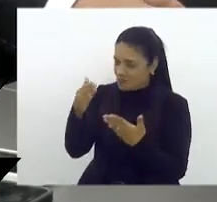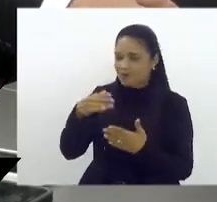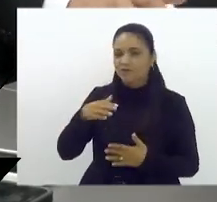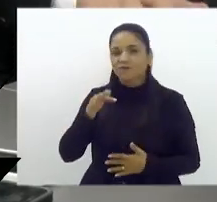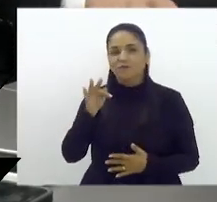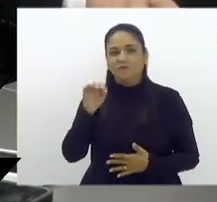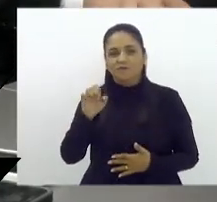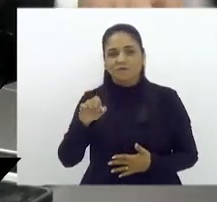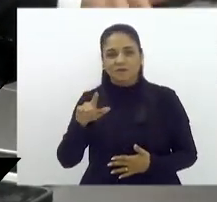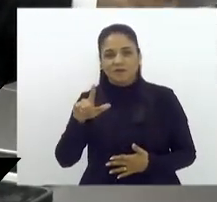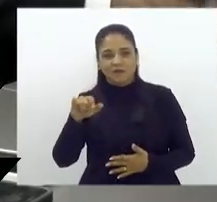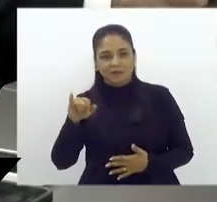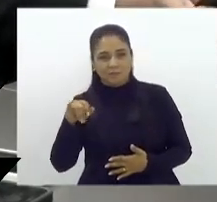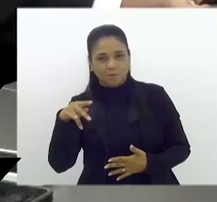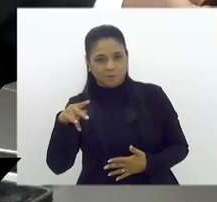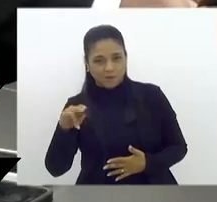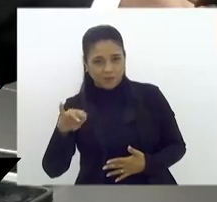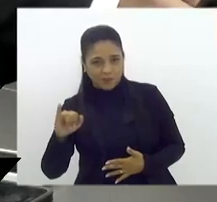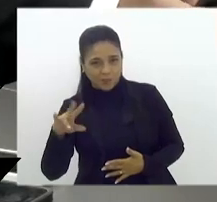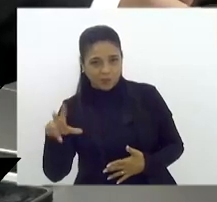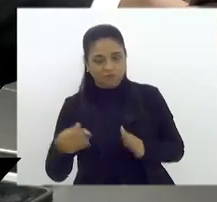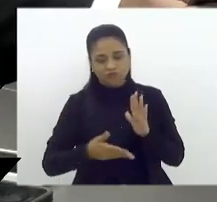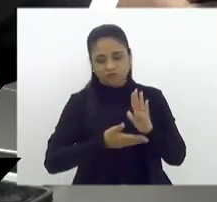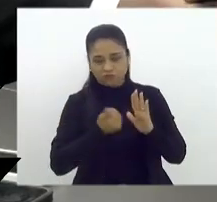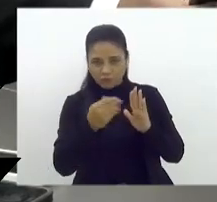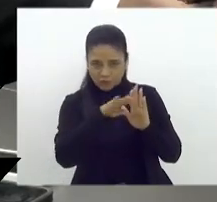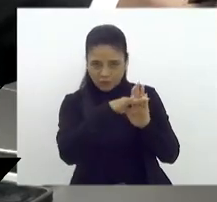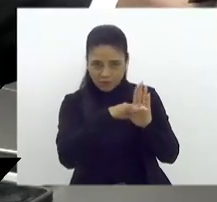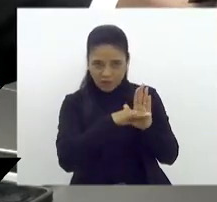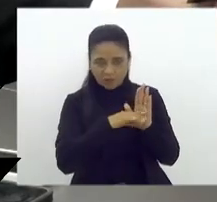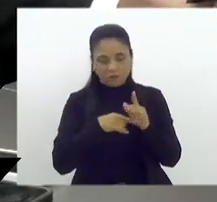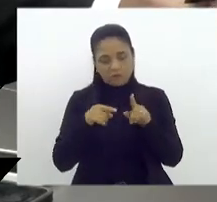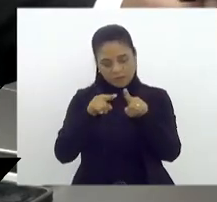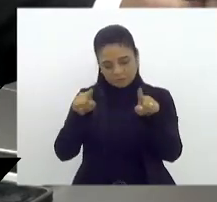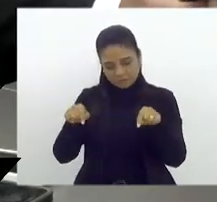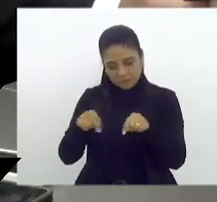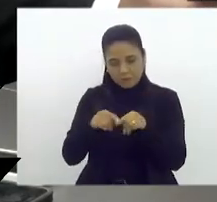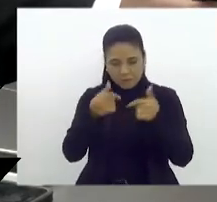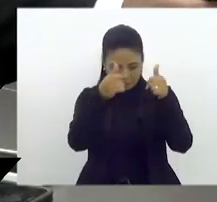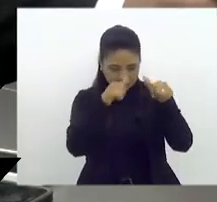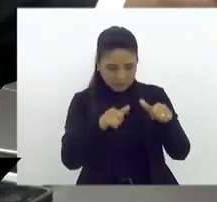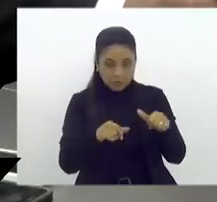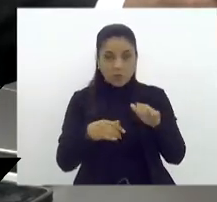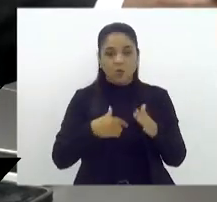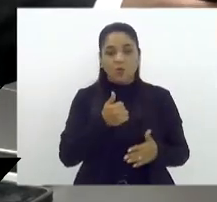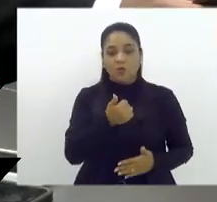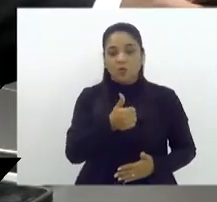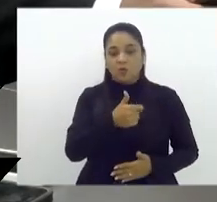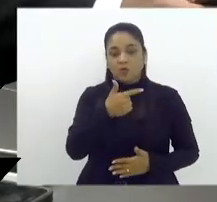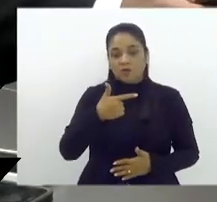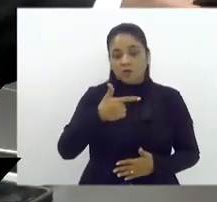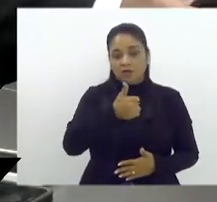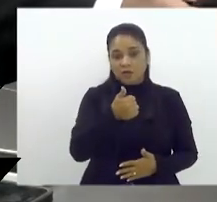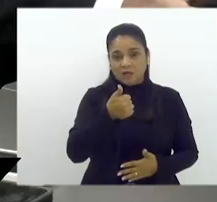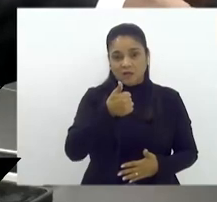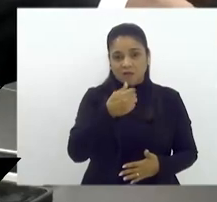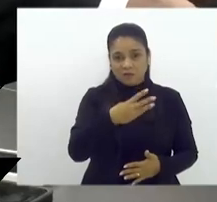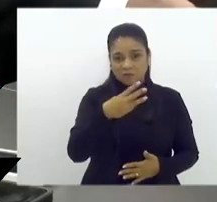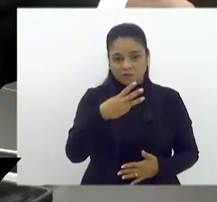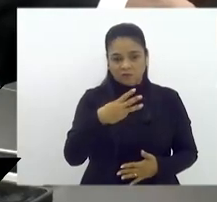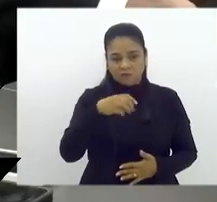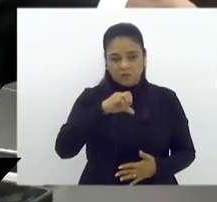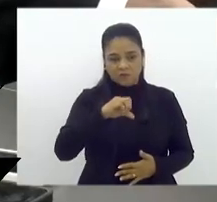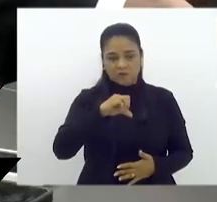Filipinho Raves. O projeto está retirado de pauta, retirado com de vistas para o meu gabinete. Correto. Projeto 8 da pauta é o 1496 de 23, de autoria do deputado